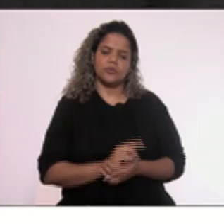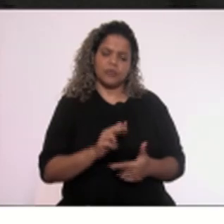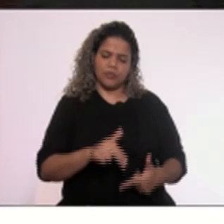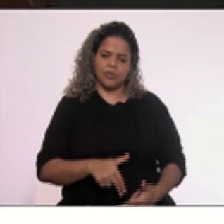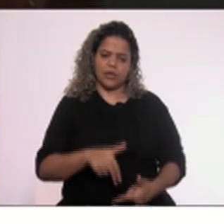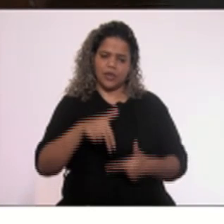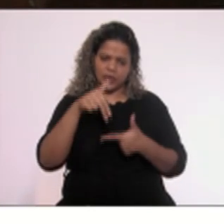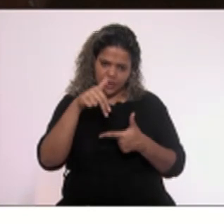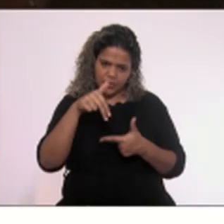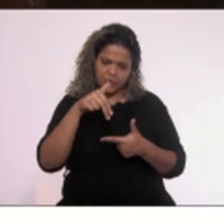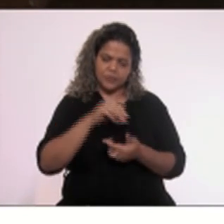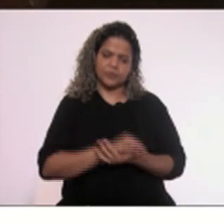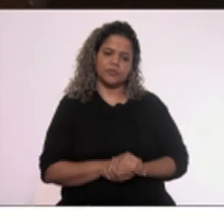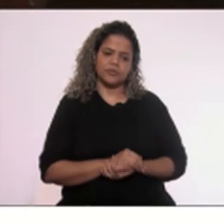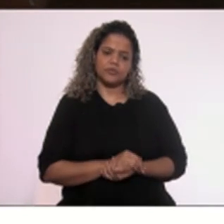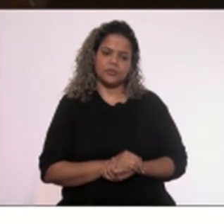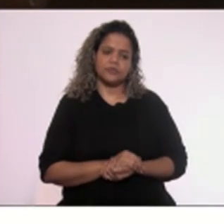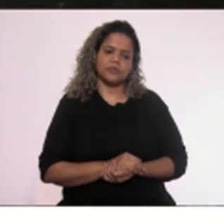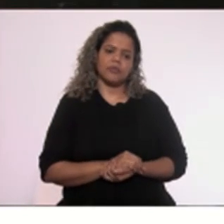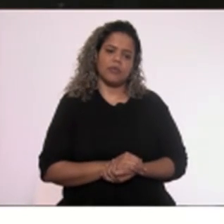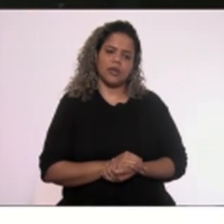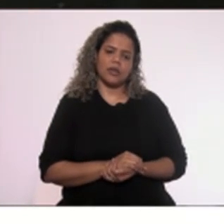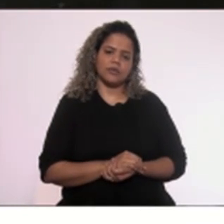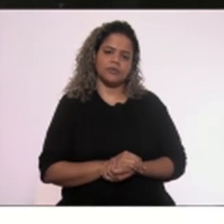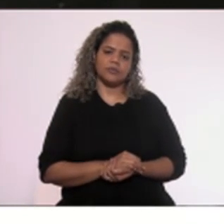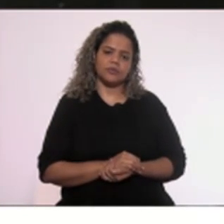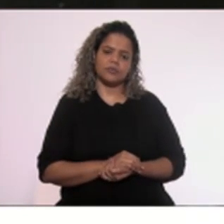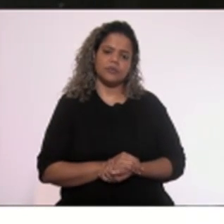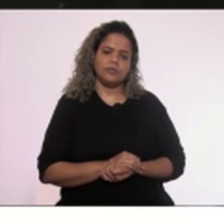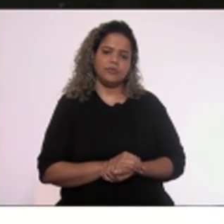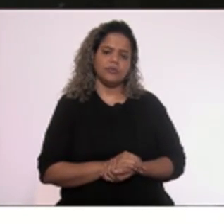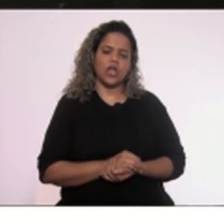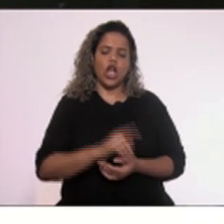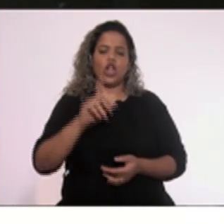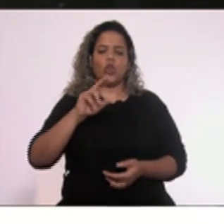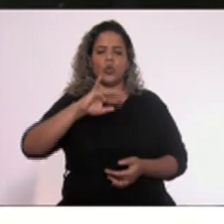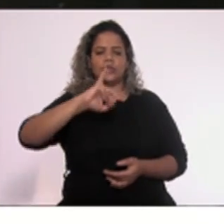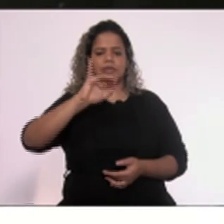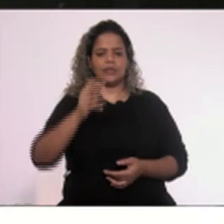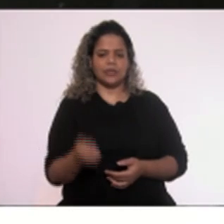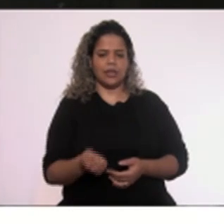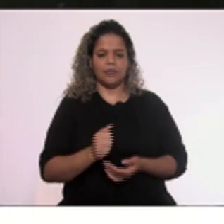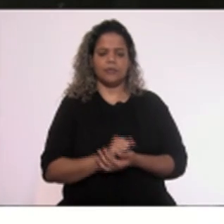Próximo orador inscrito é a nobre deputada Lucinha,